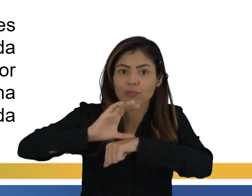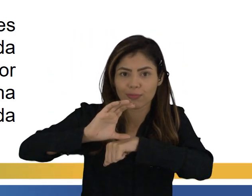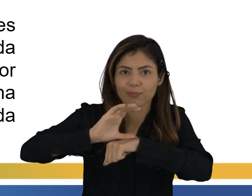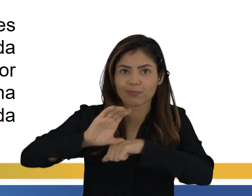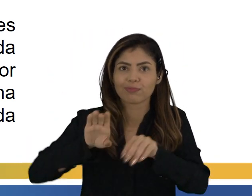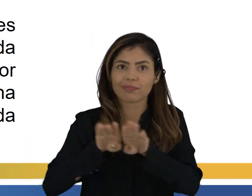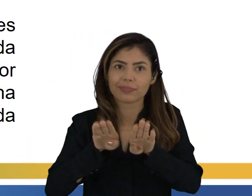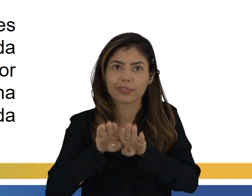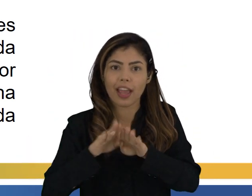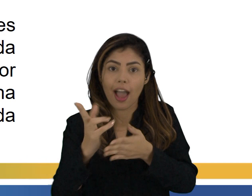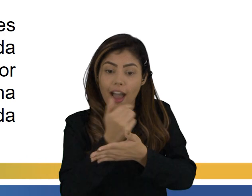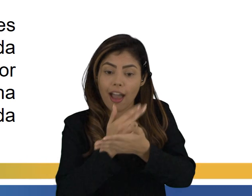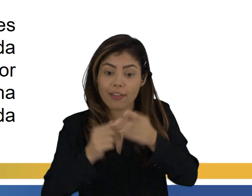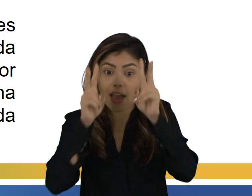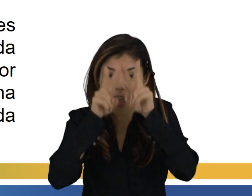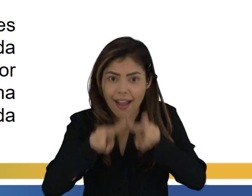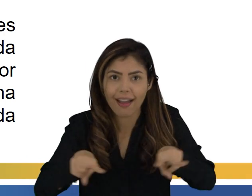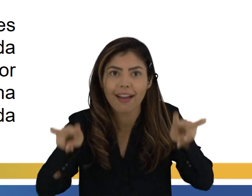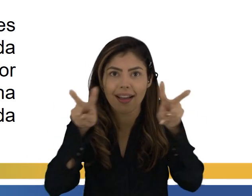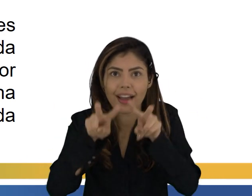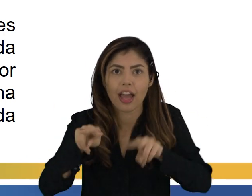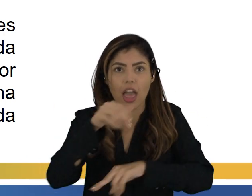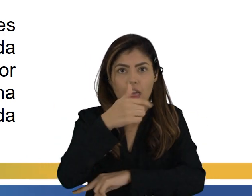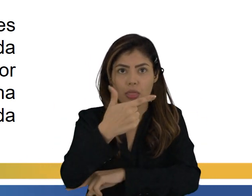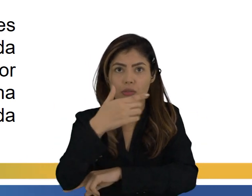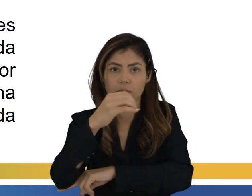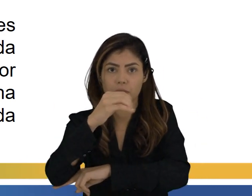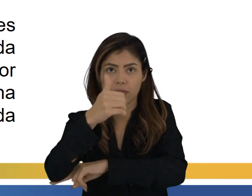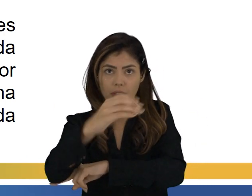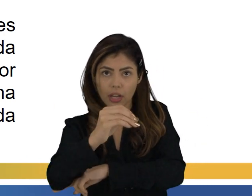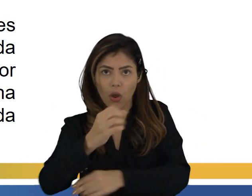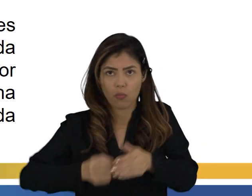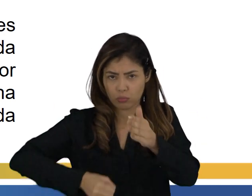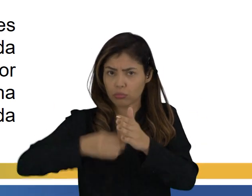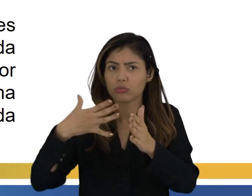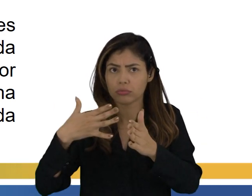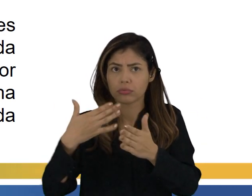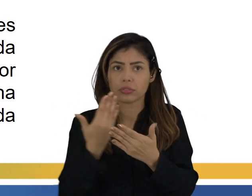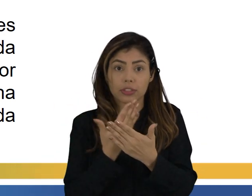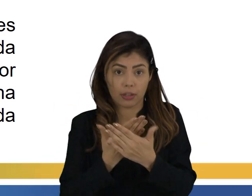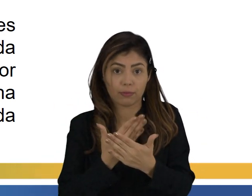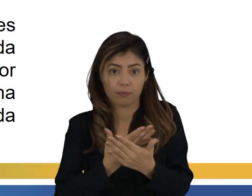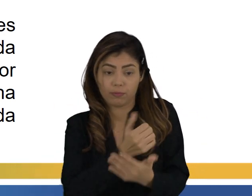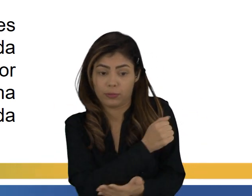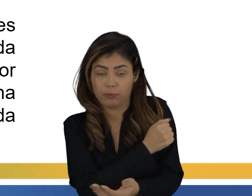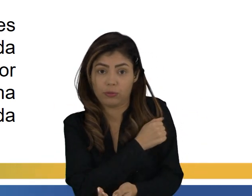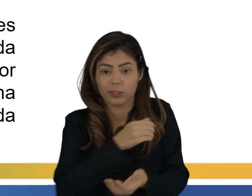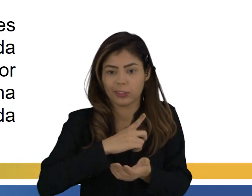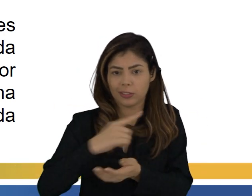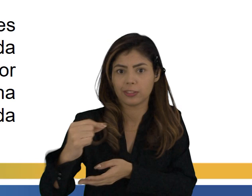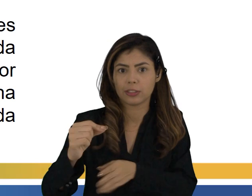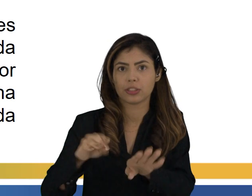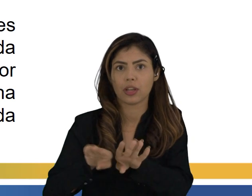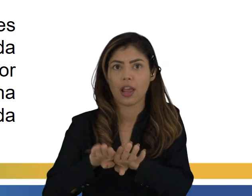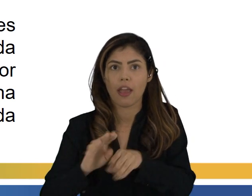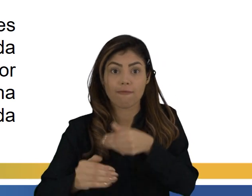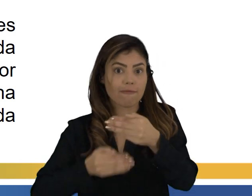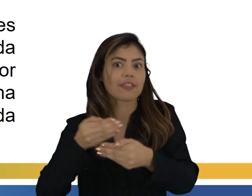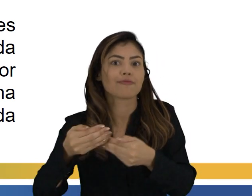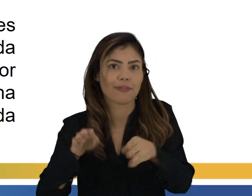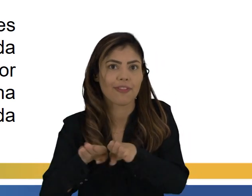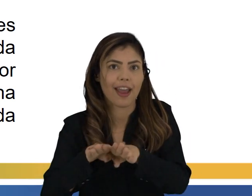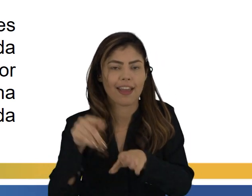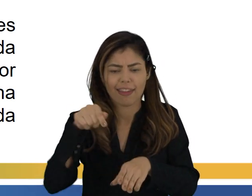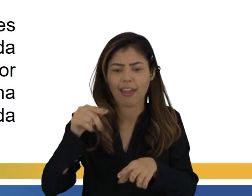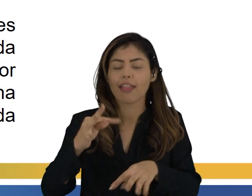Artes Visuais da FAAL. Em 2010, muitos alunos saíram desse curso e desenvolveram essa técnica